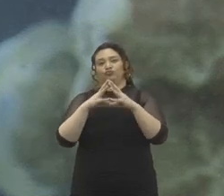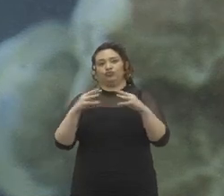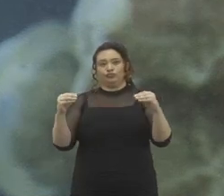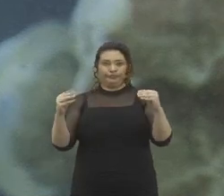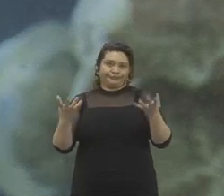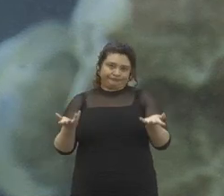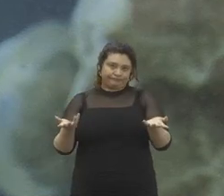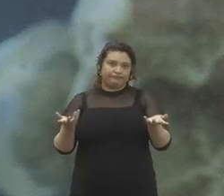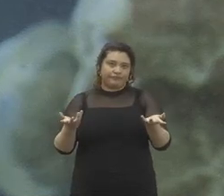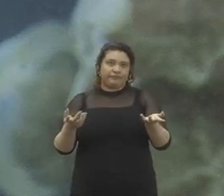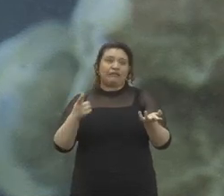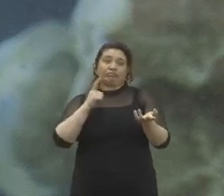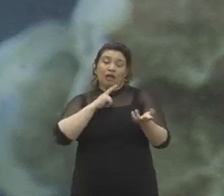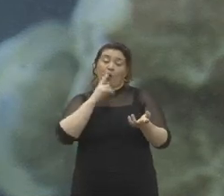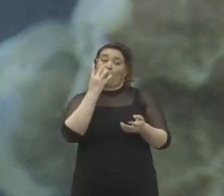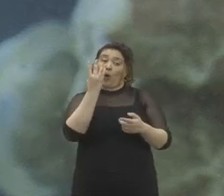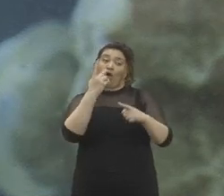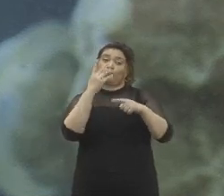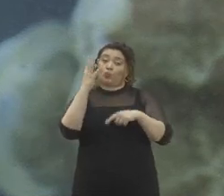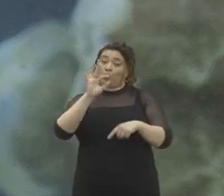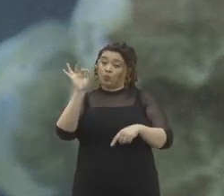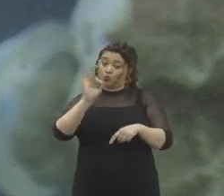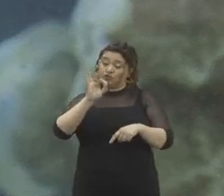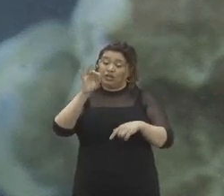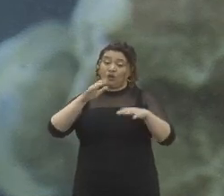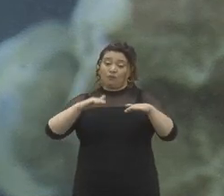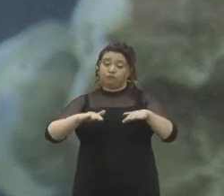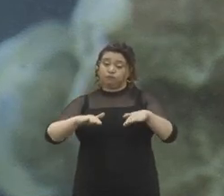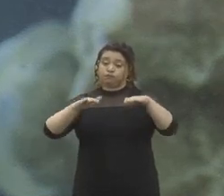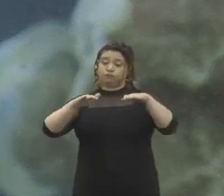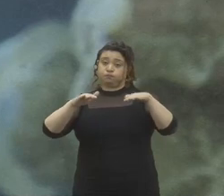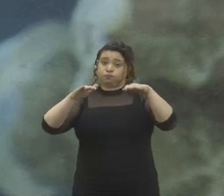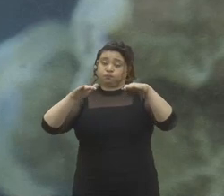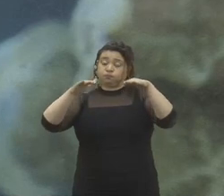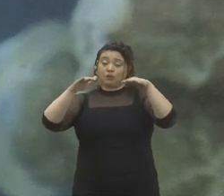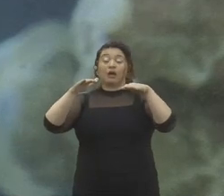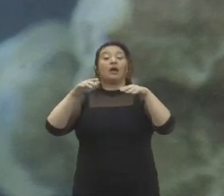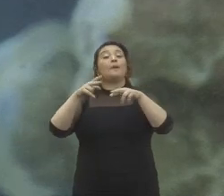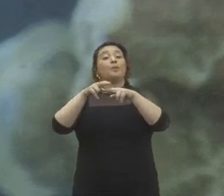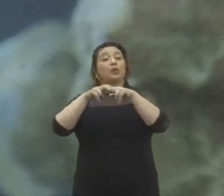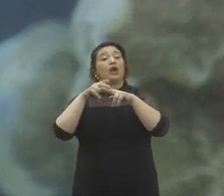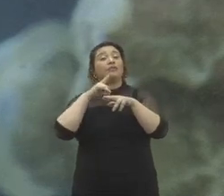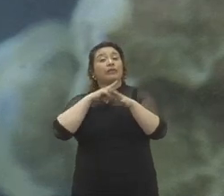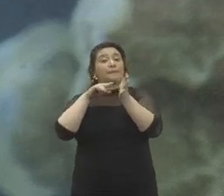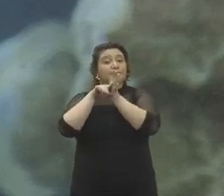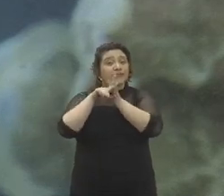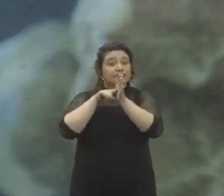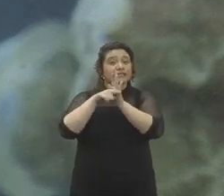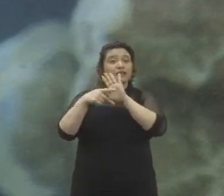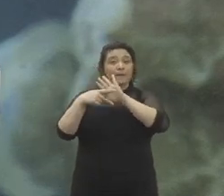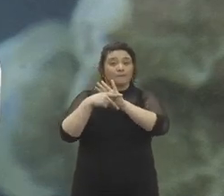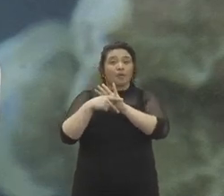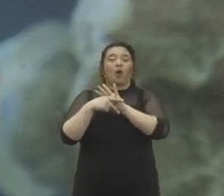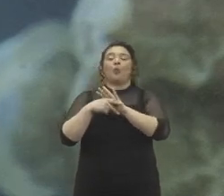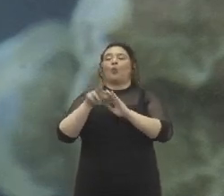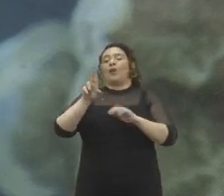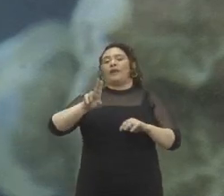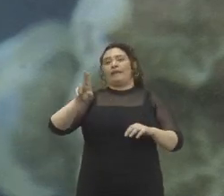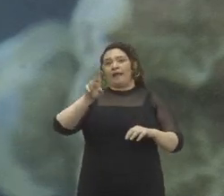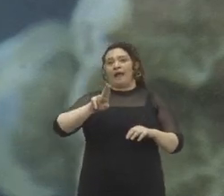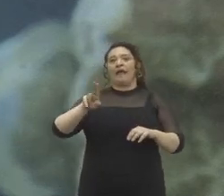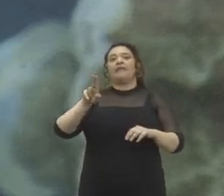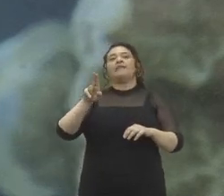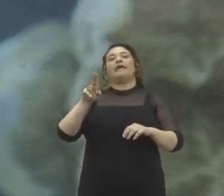4% dessa elevação e agora tá tá se foi feito um estudo pela Universidade da Califórnia de